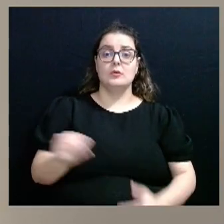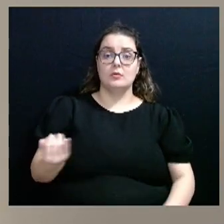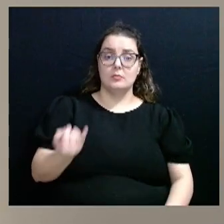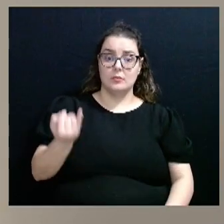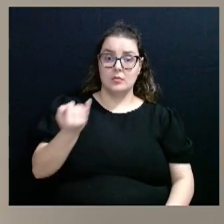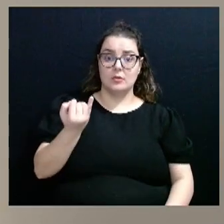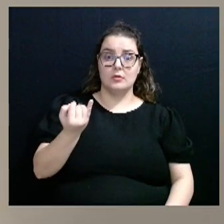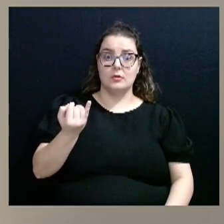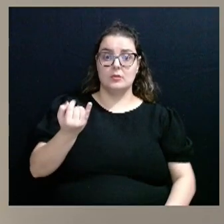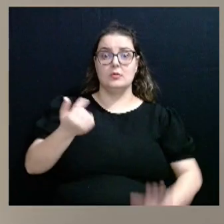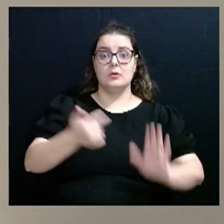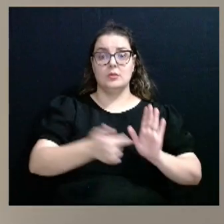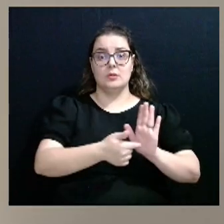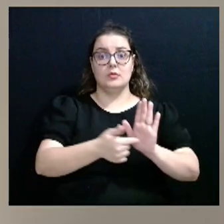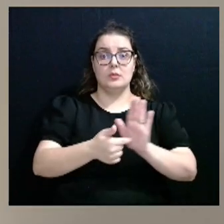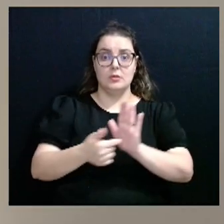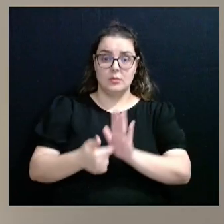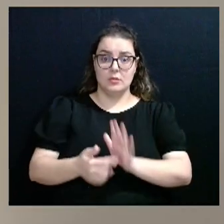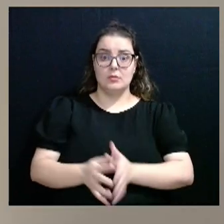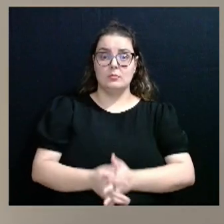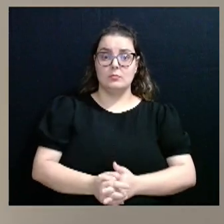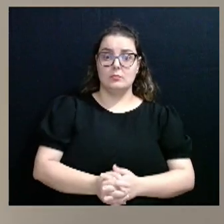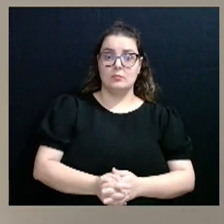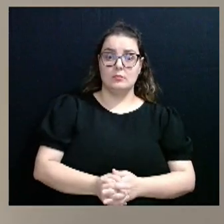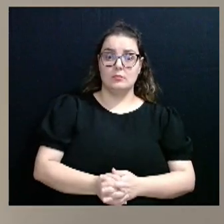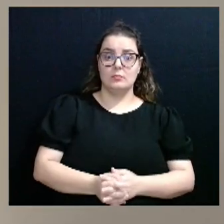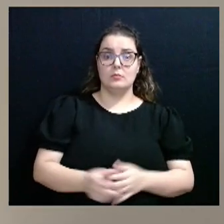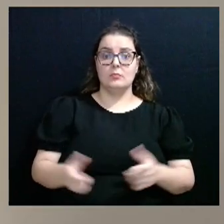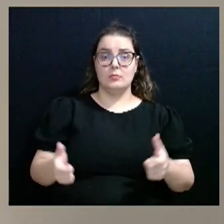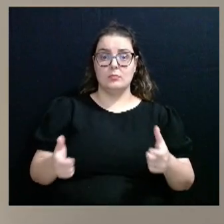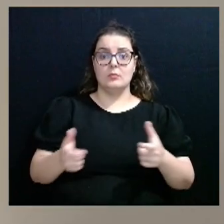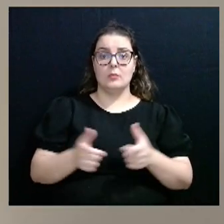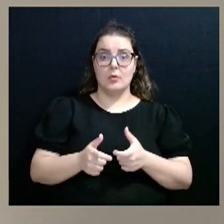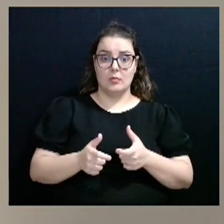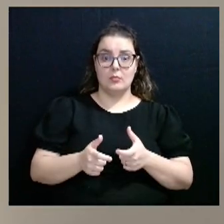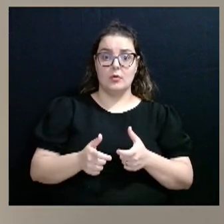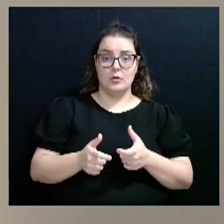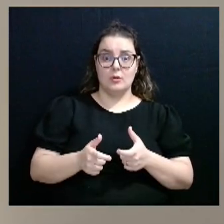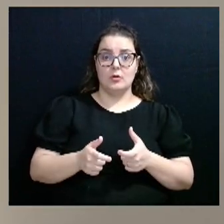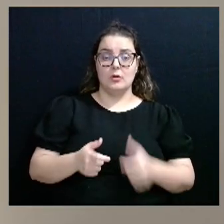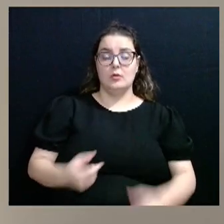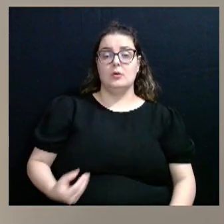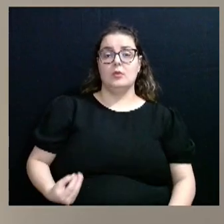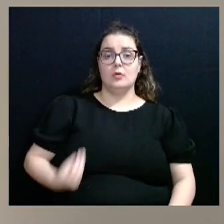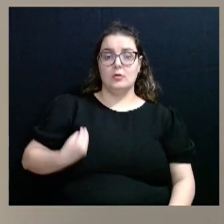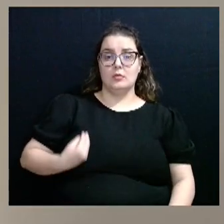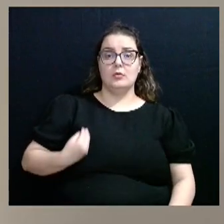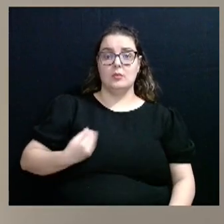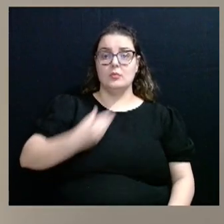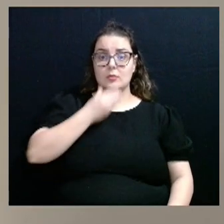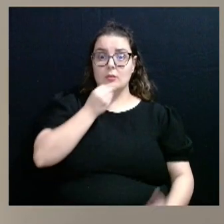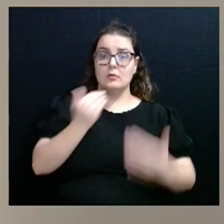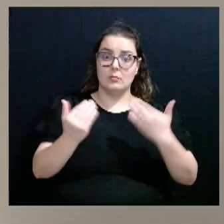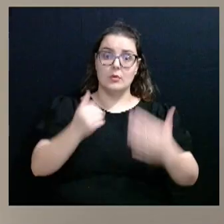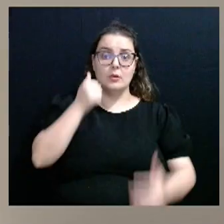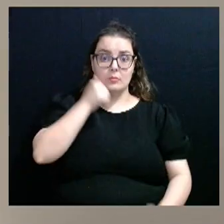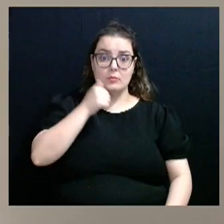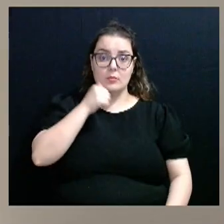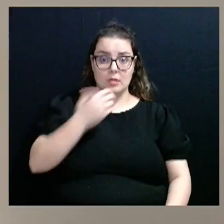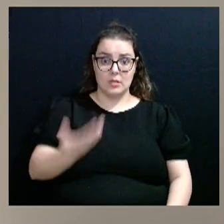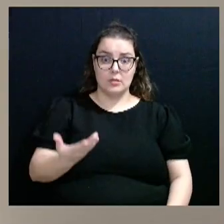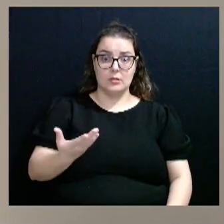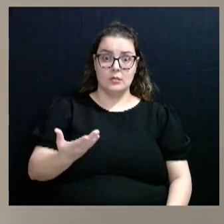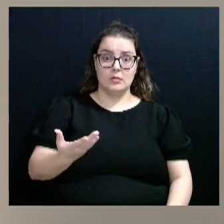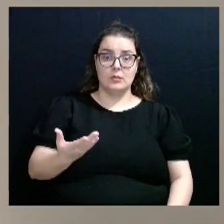demonstra como uma menor sobrevida para os homens quando comparados a mulheres, né? Então, os dados brasileiros mostram que as mulheres